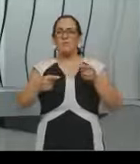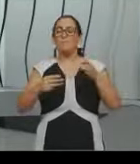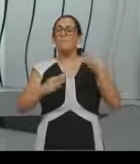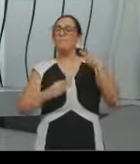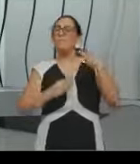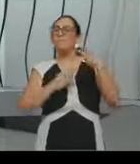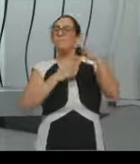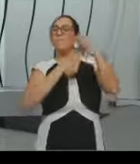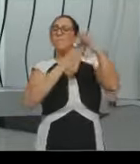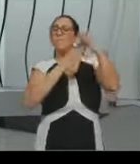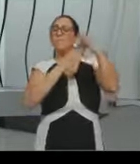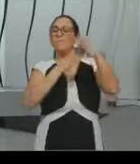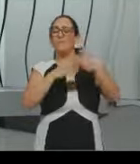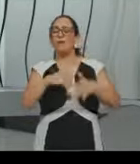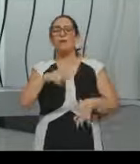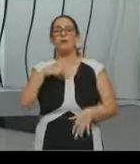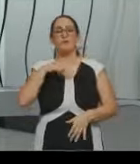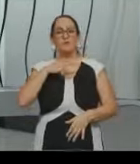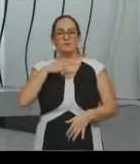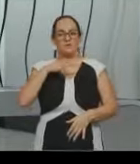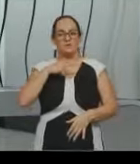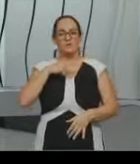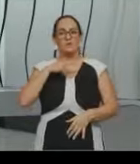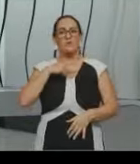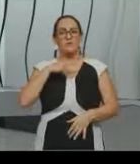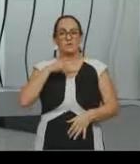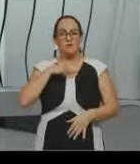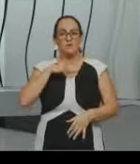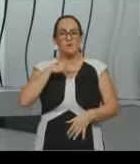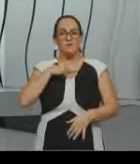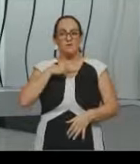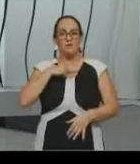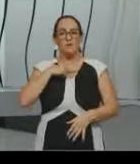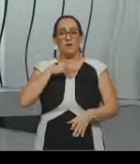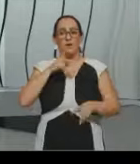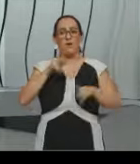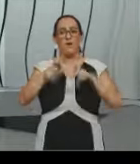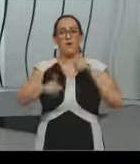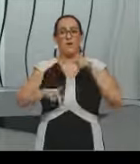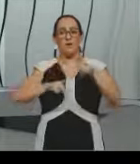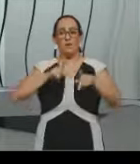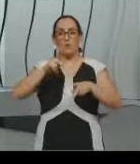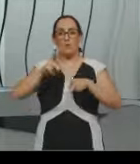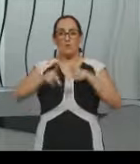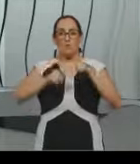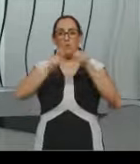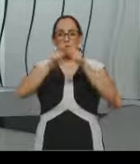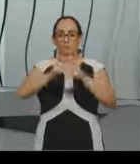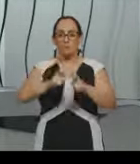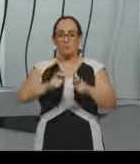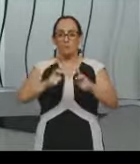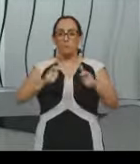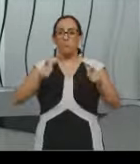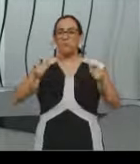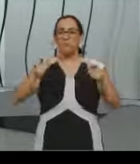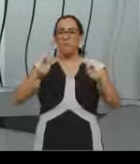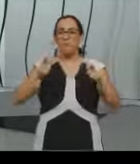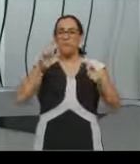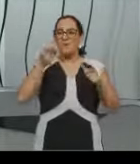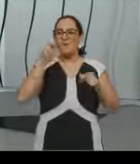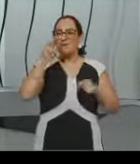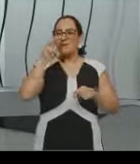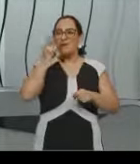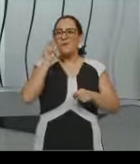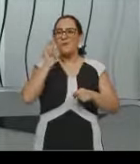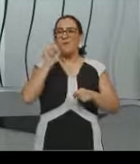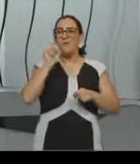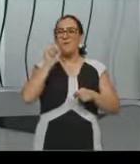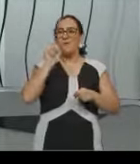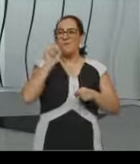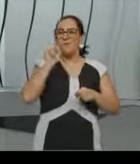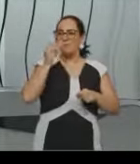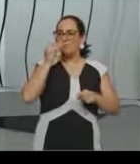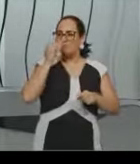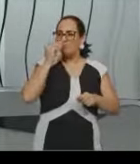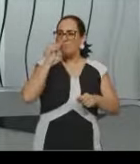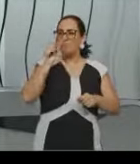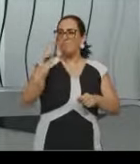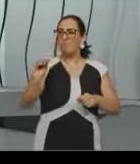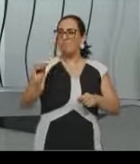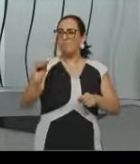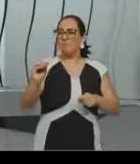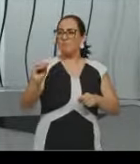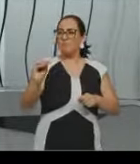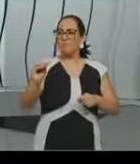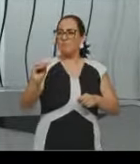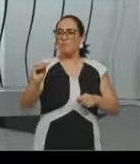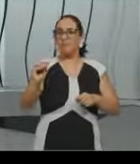Limitado, Então, grande parte da população estava excluída. A gente pode falar sobre os negros, a gente pode falar sobre os